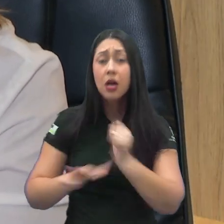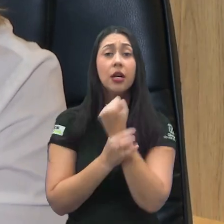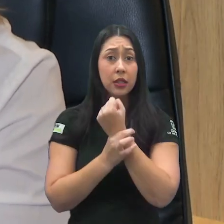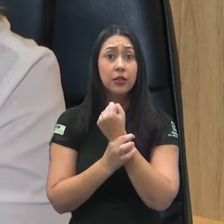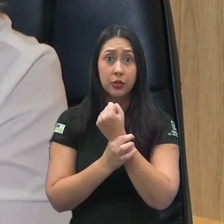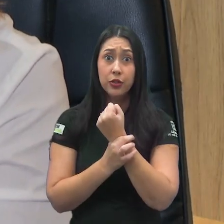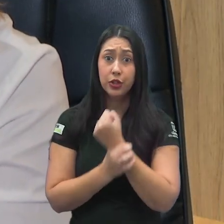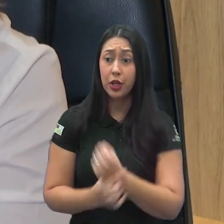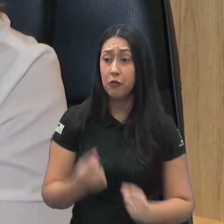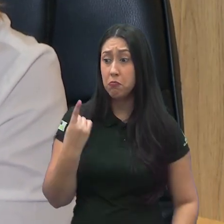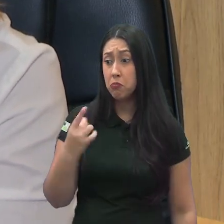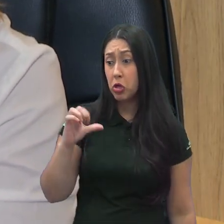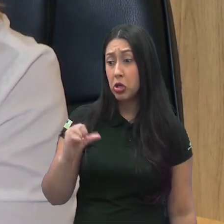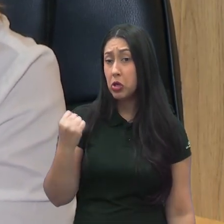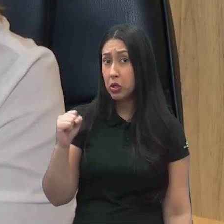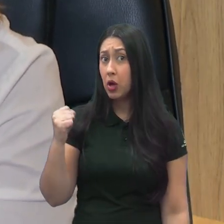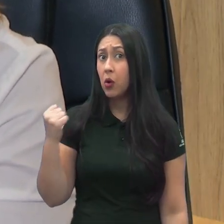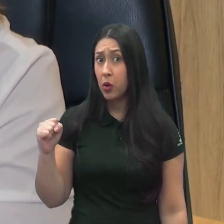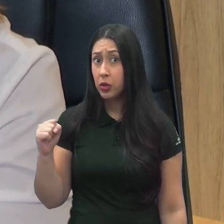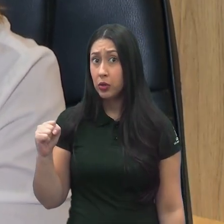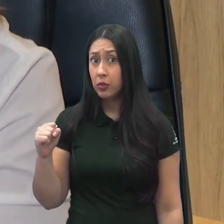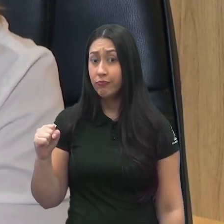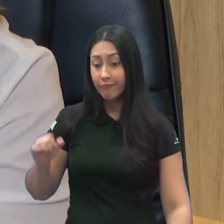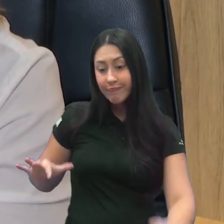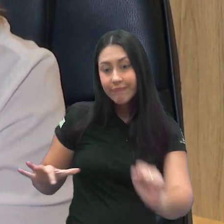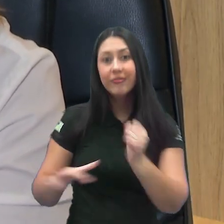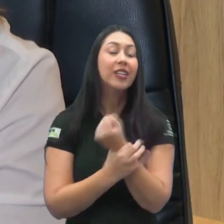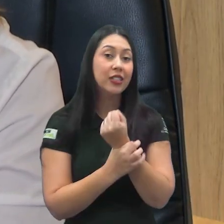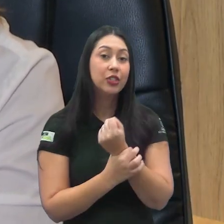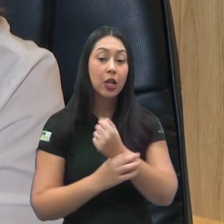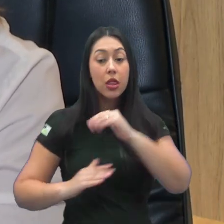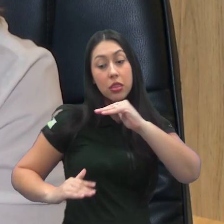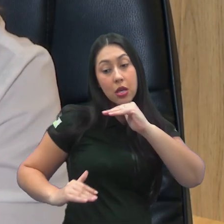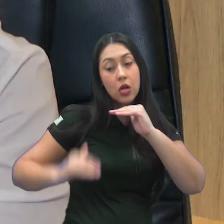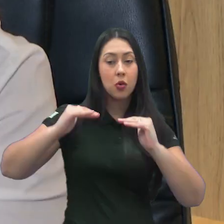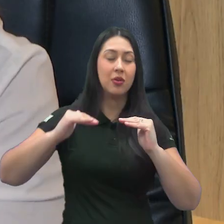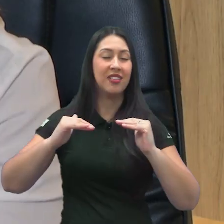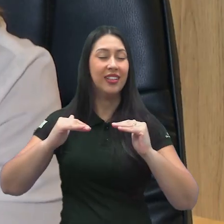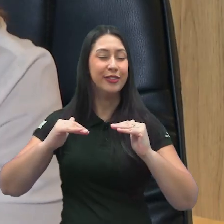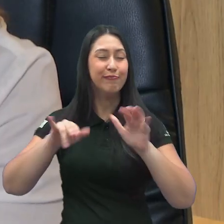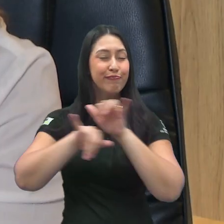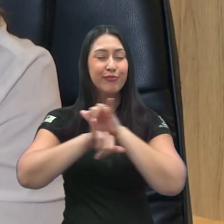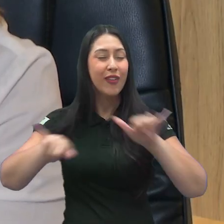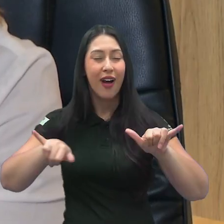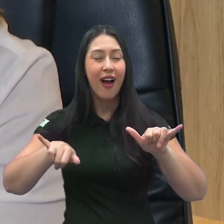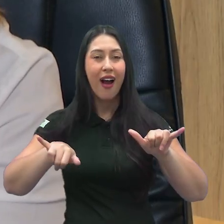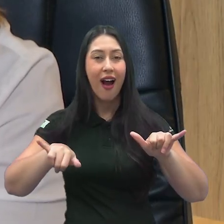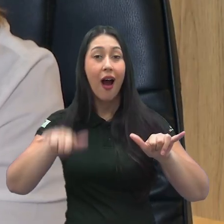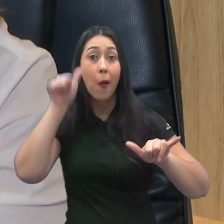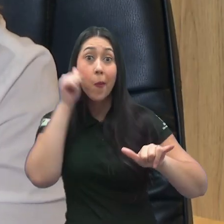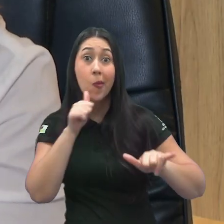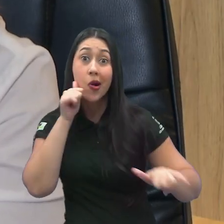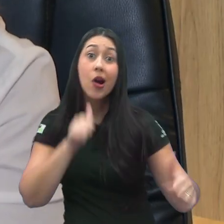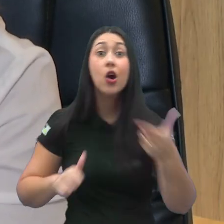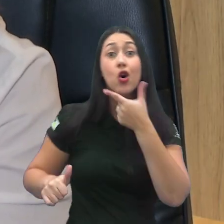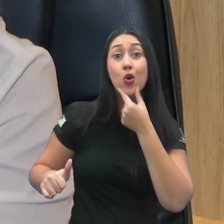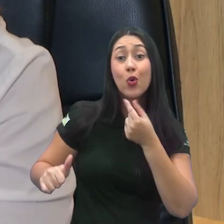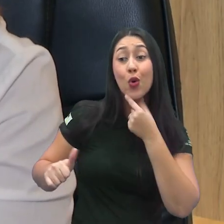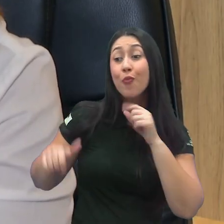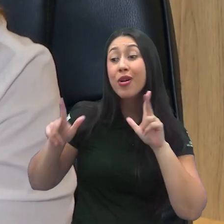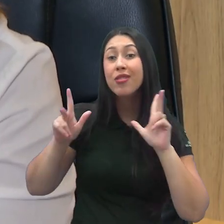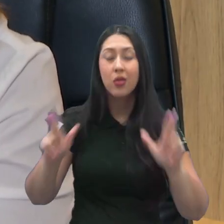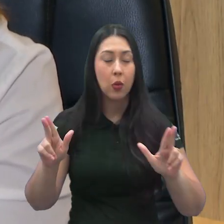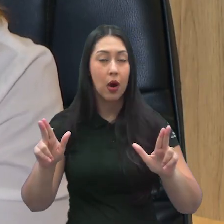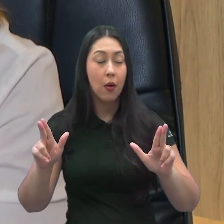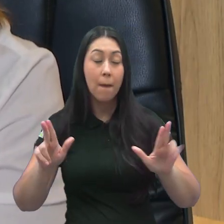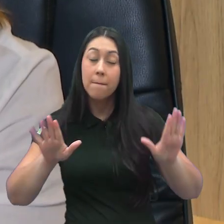a Constituição é de 1988, ela trouxe essa garantia de equidade, que significa dizer que não há diferença entre homens e mulheres,